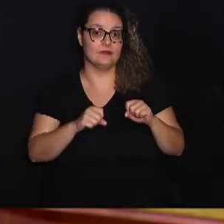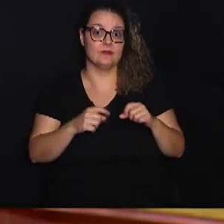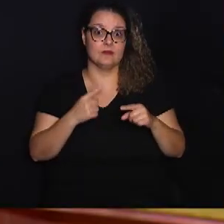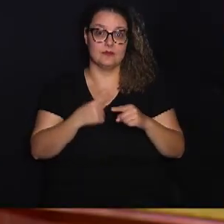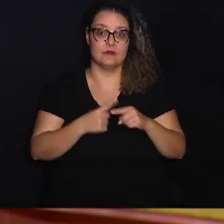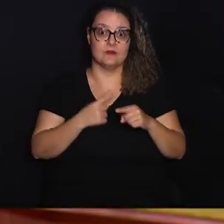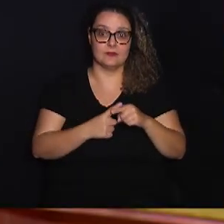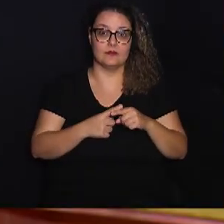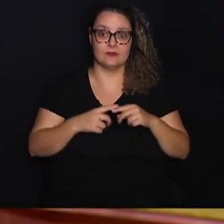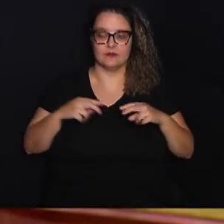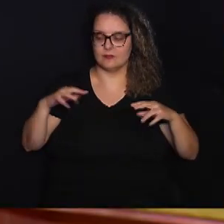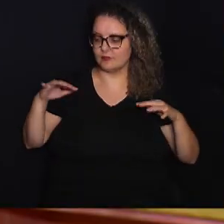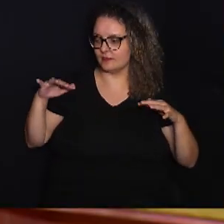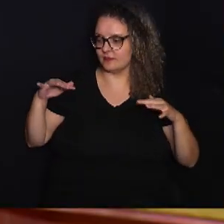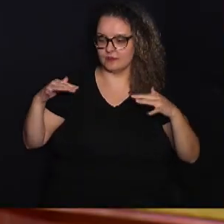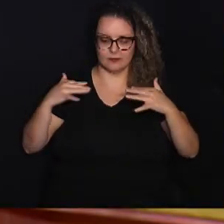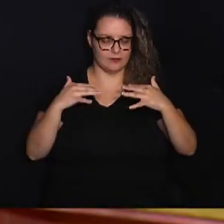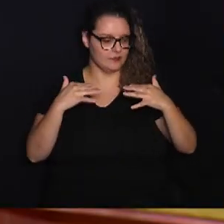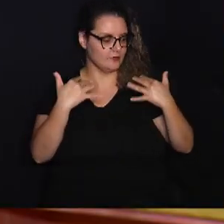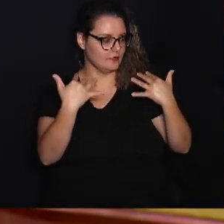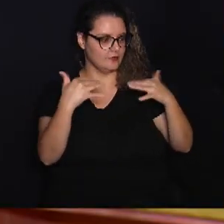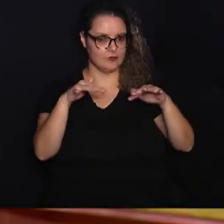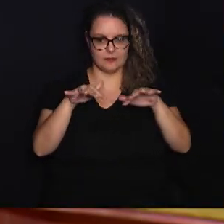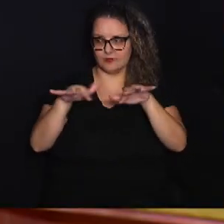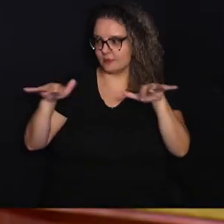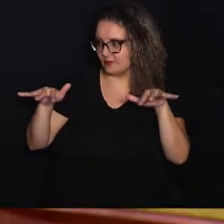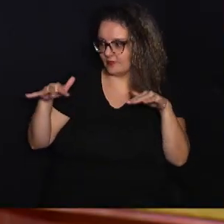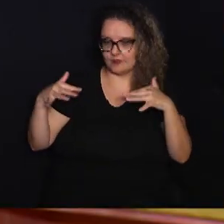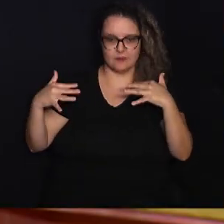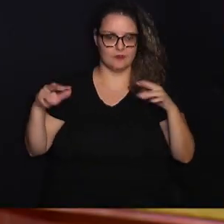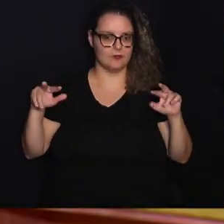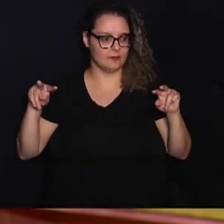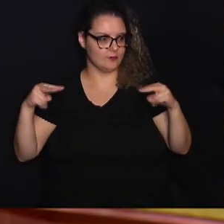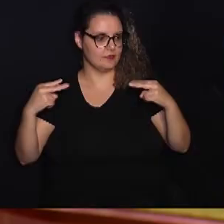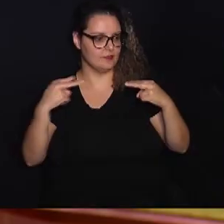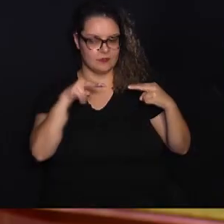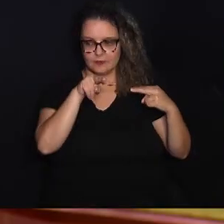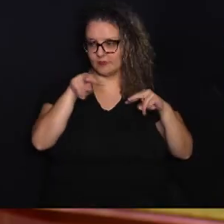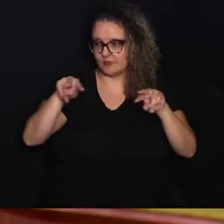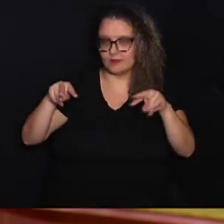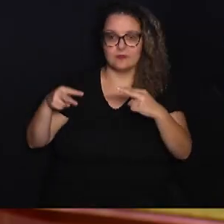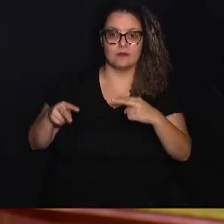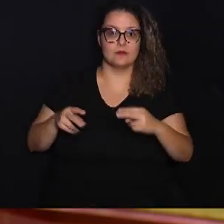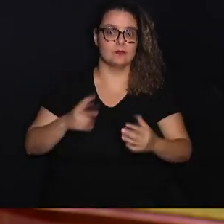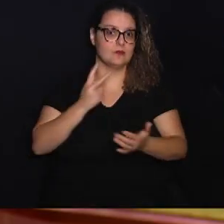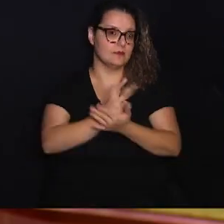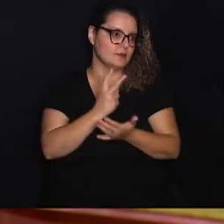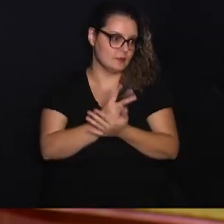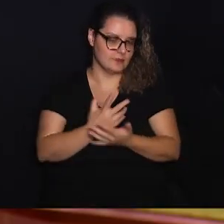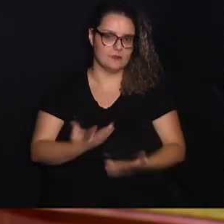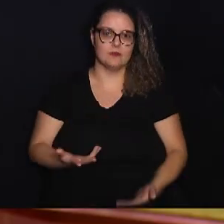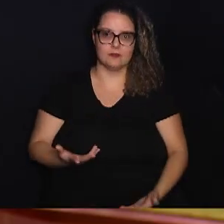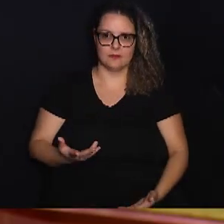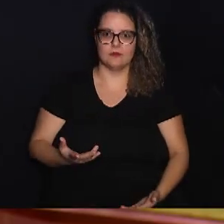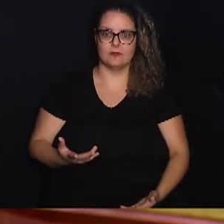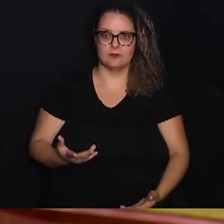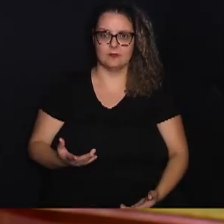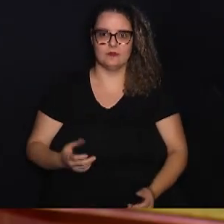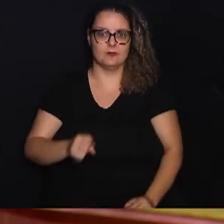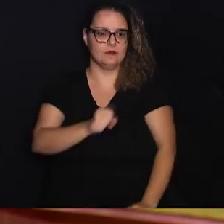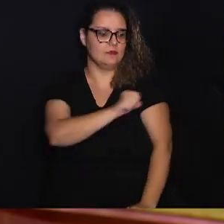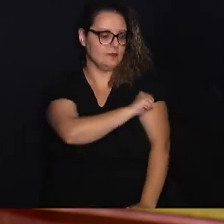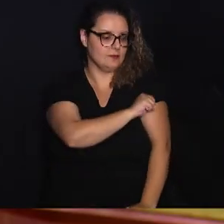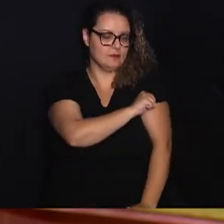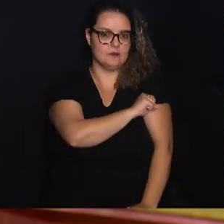se entreolhar, né? A turma sempre é a mesma, então ela termina o 8º ano, depois